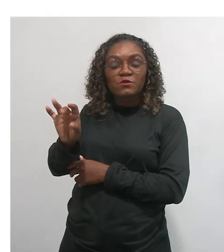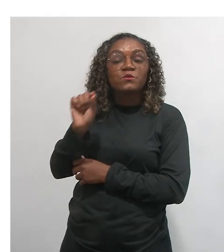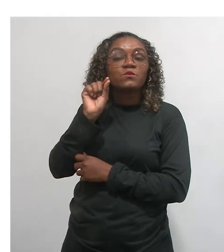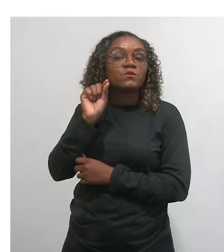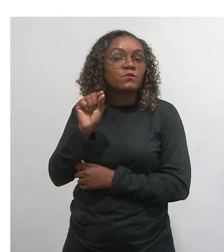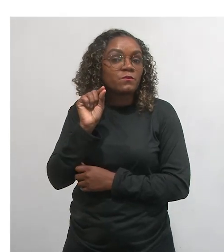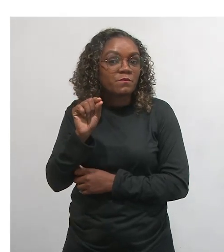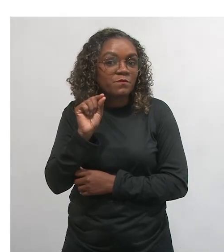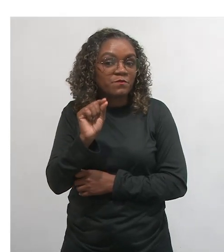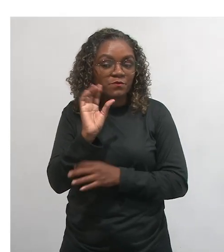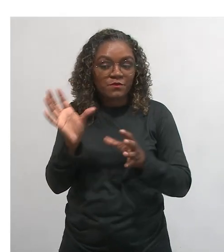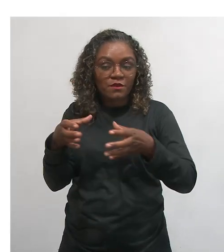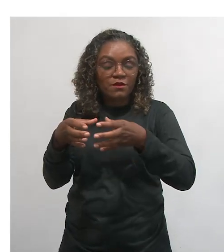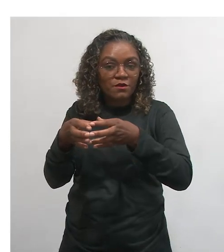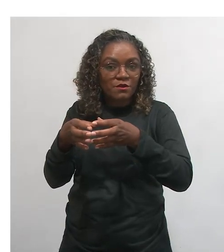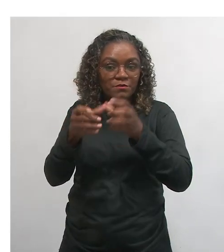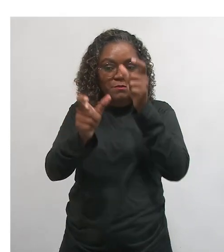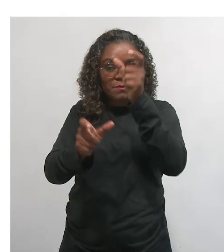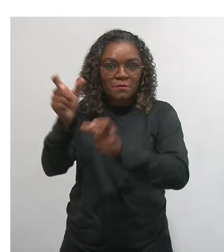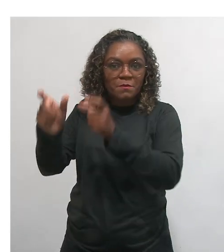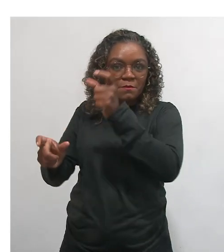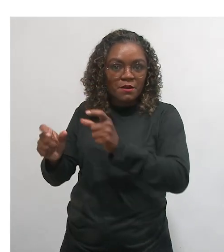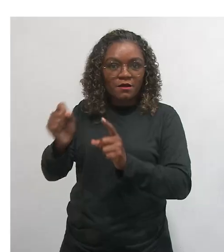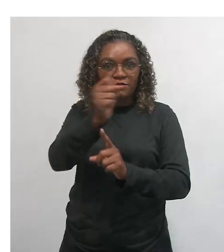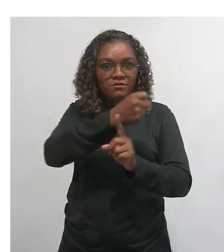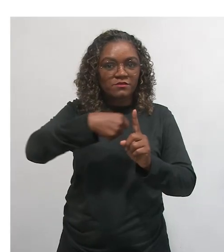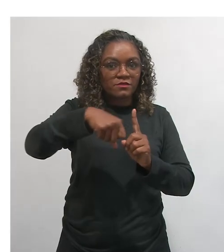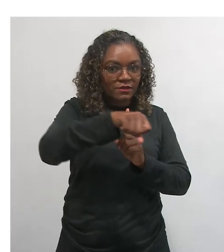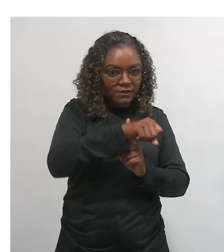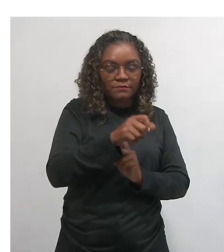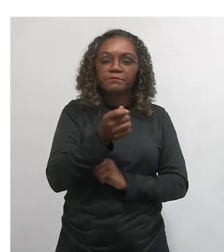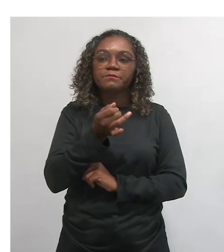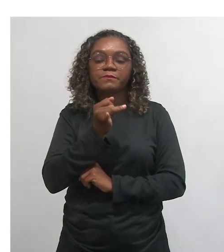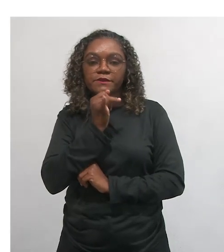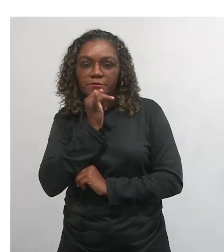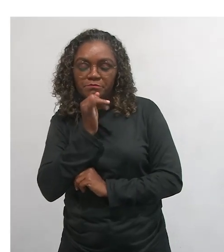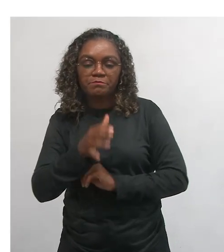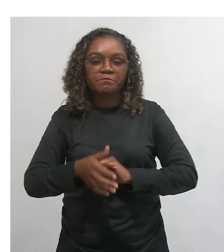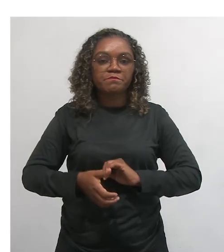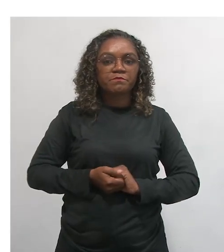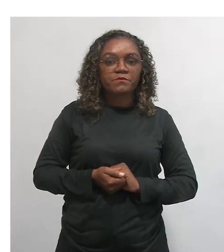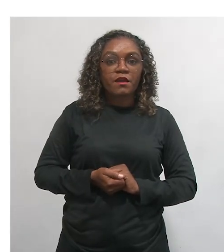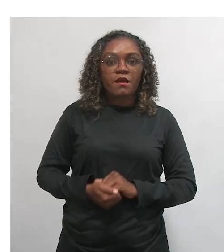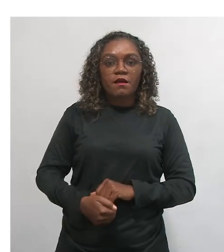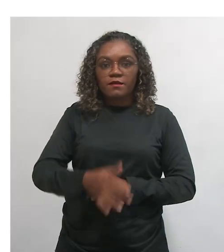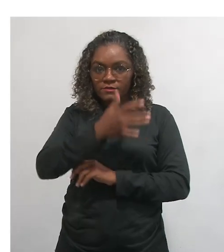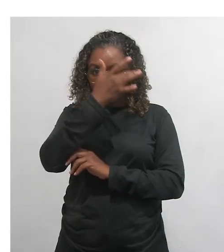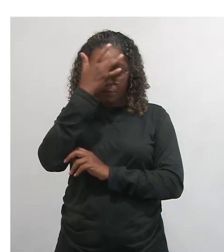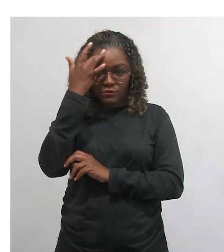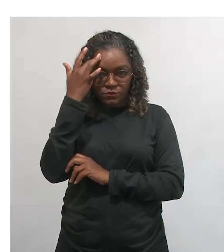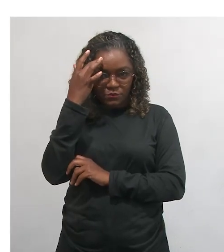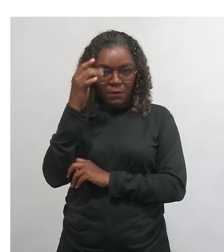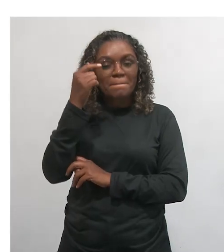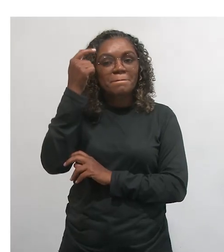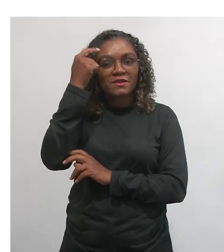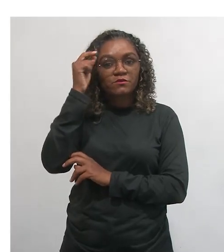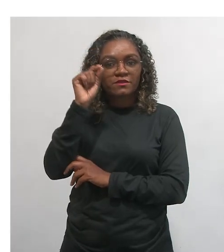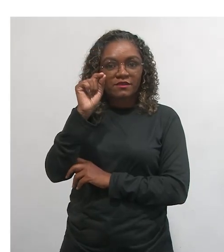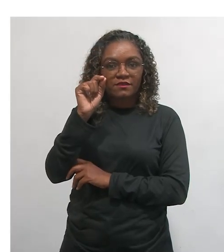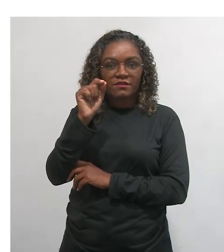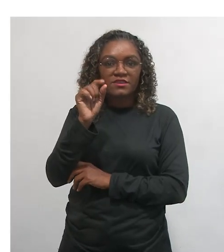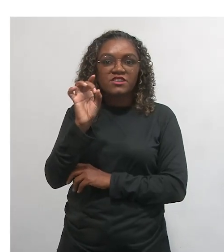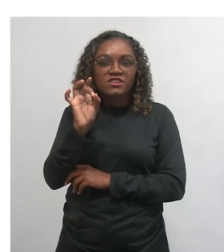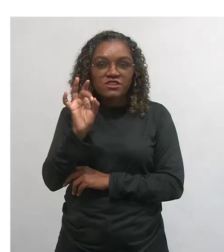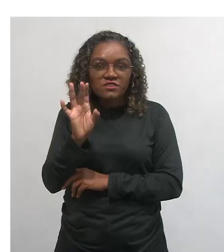partes dos membros dessa sociedade. Então quem conduzia a cidade não era todo mundo mais, como pensavam